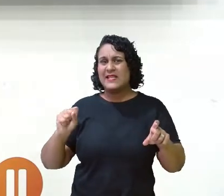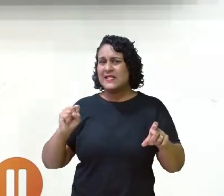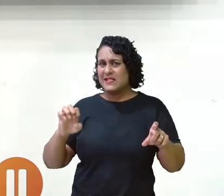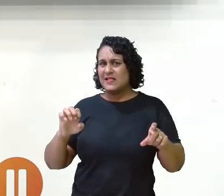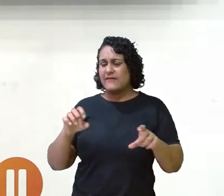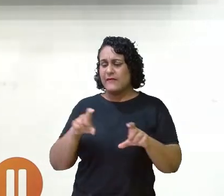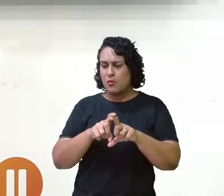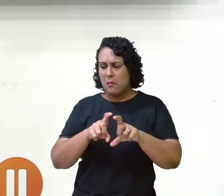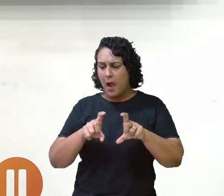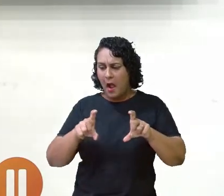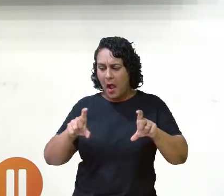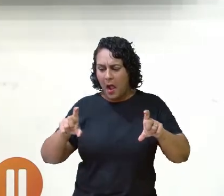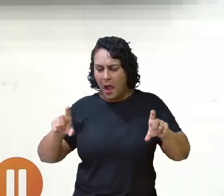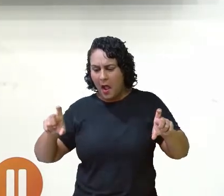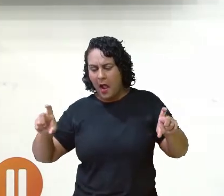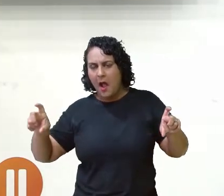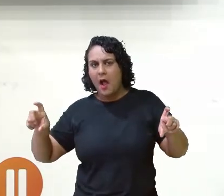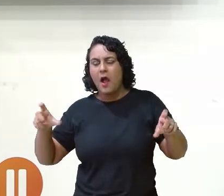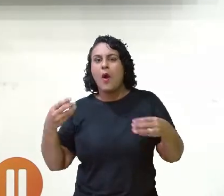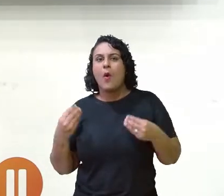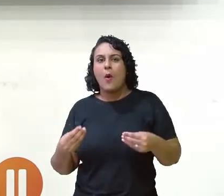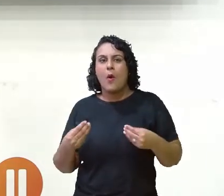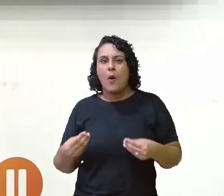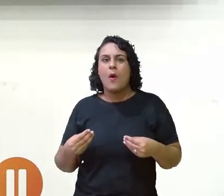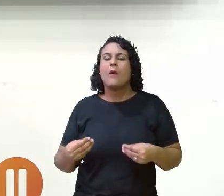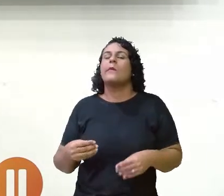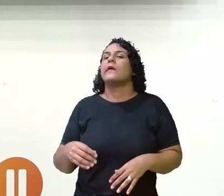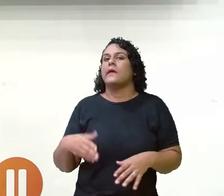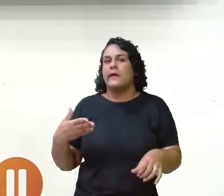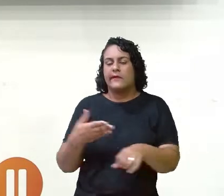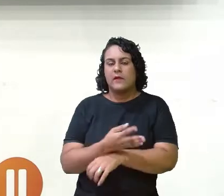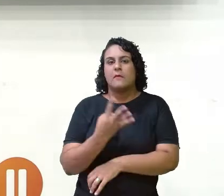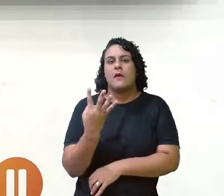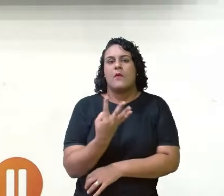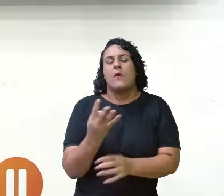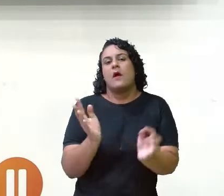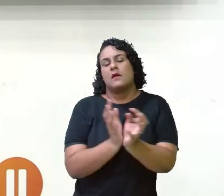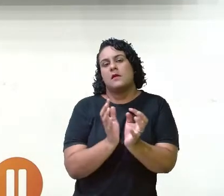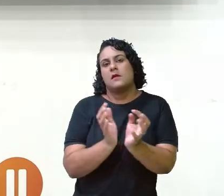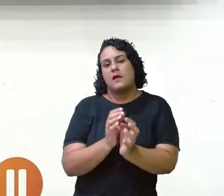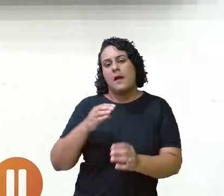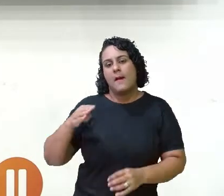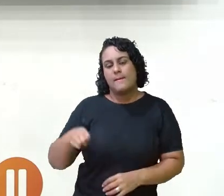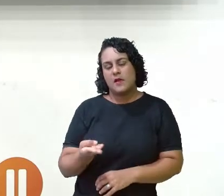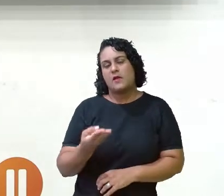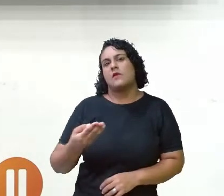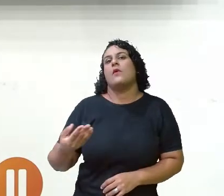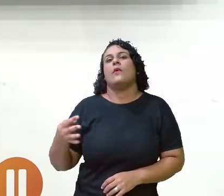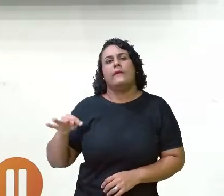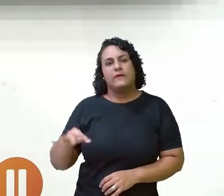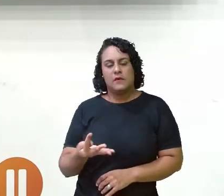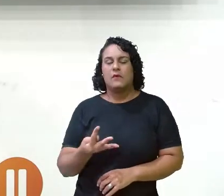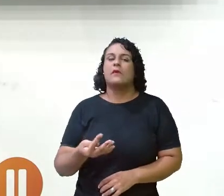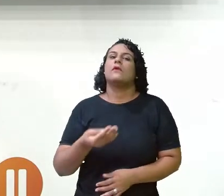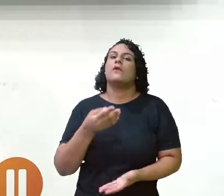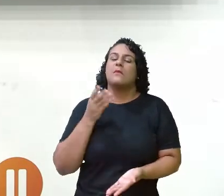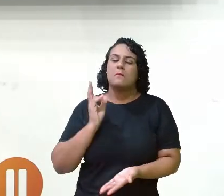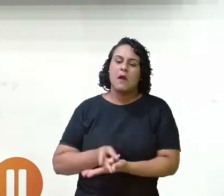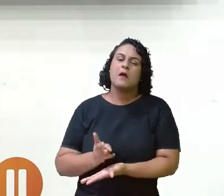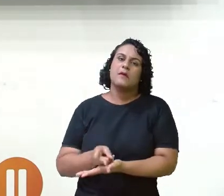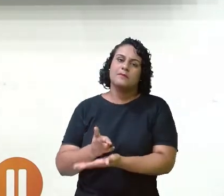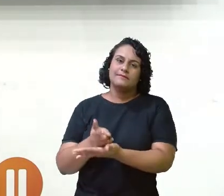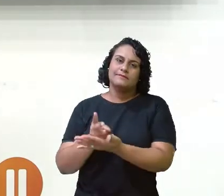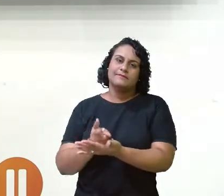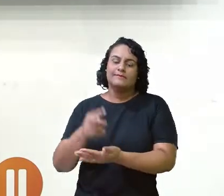Aí a gente já entraria para quarta classe, que é a dos bilhões, trilhões e por aí vai.